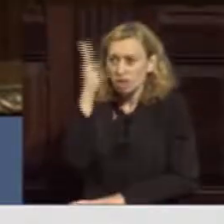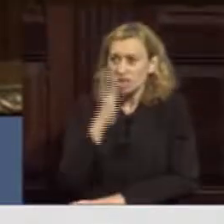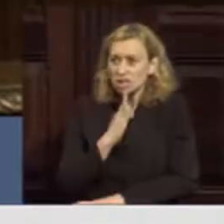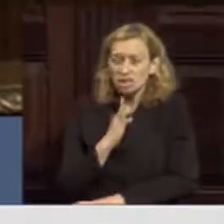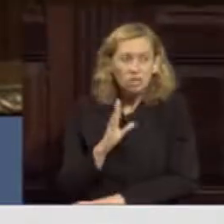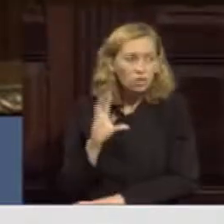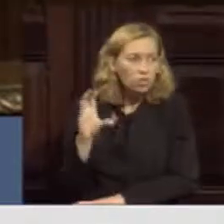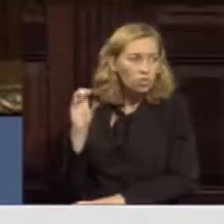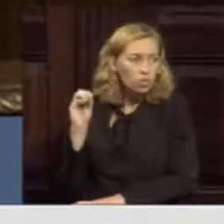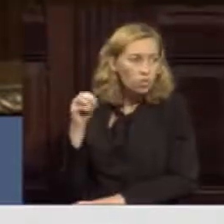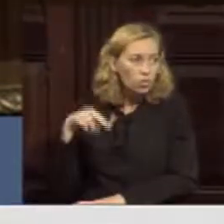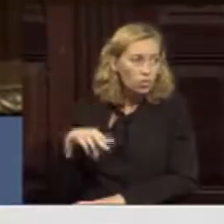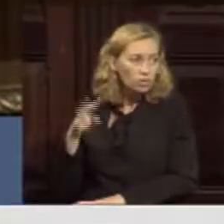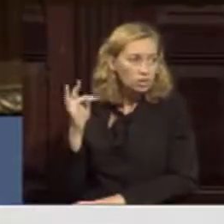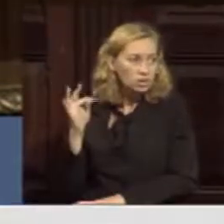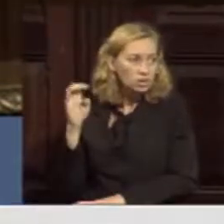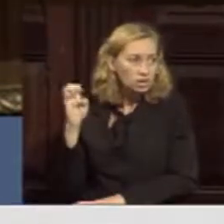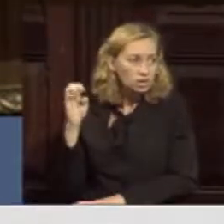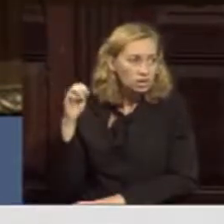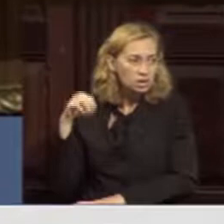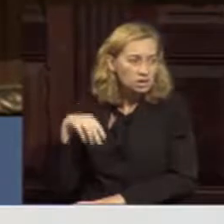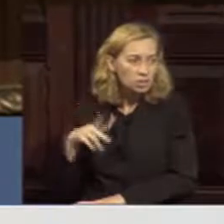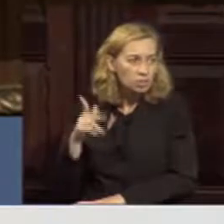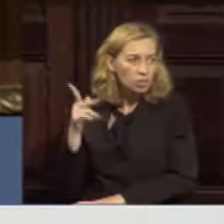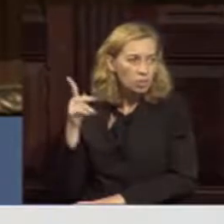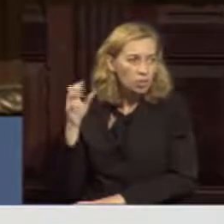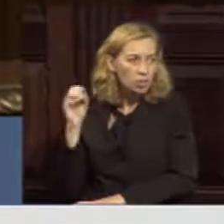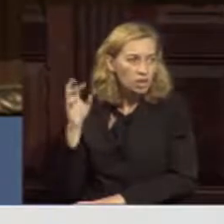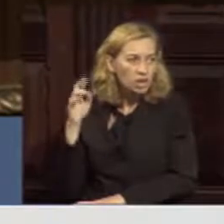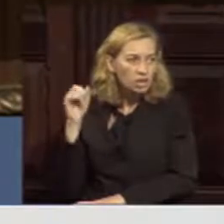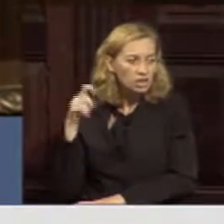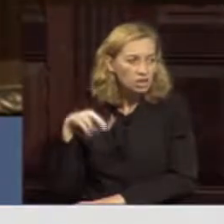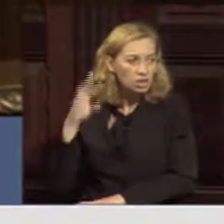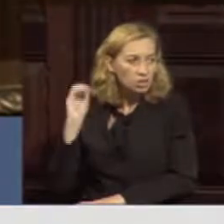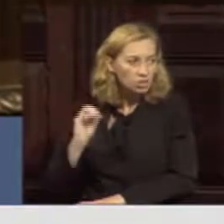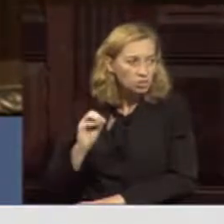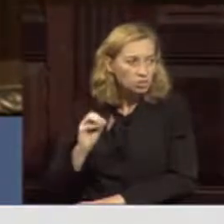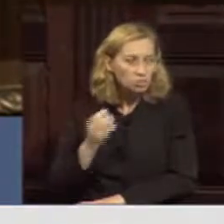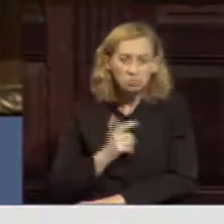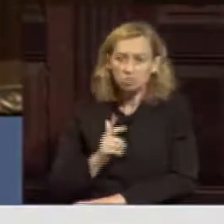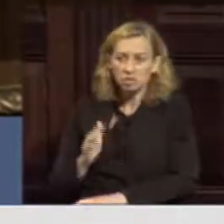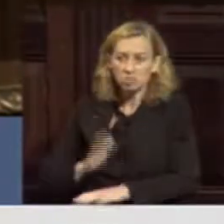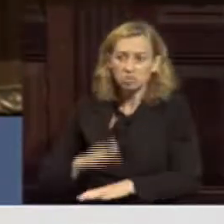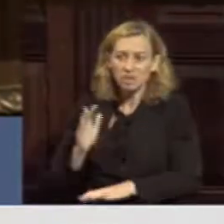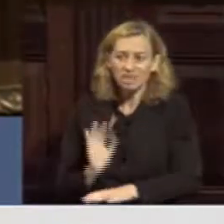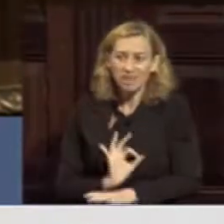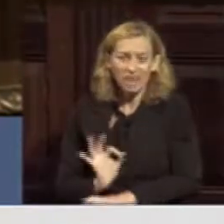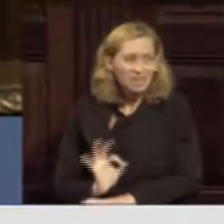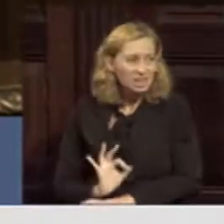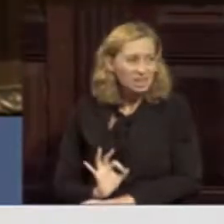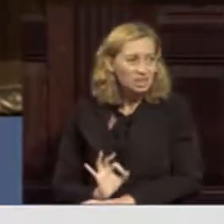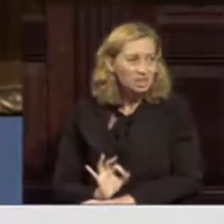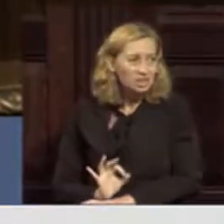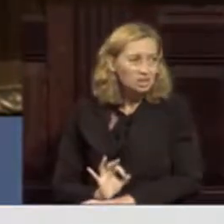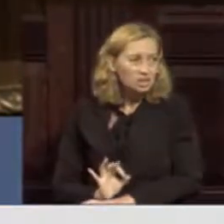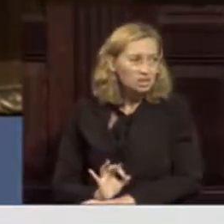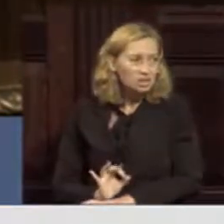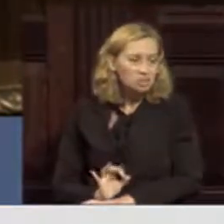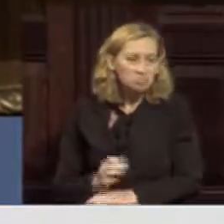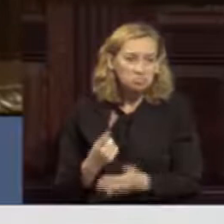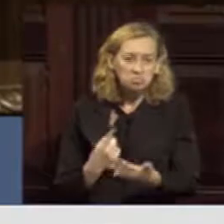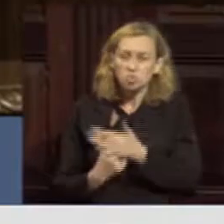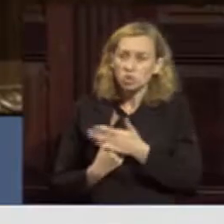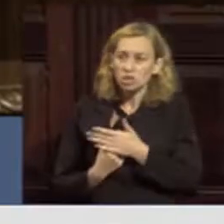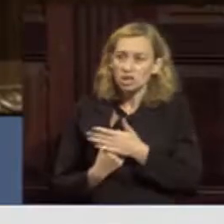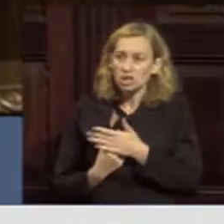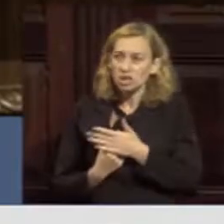contemporâneo, onde não temos mais quem observe, quem preserve o texto constitucional. Ninguém está sob proteção da